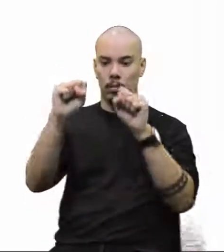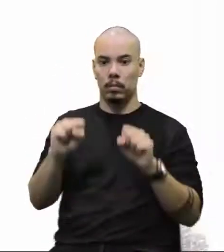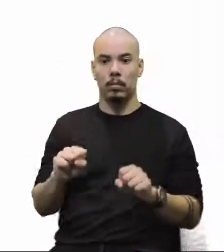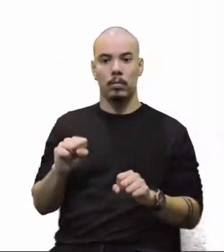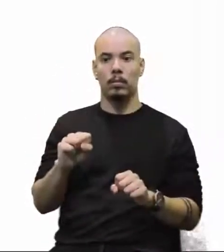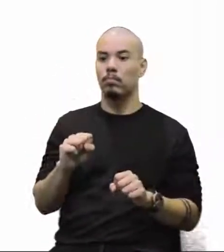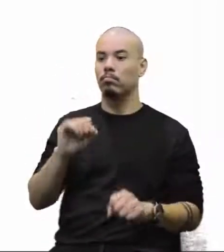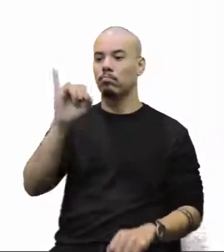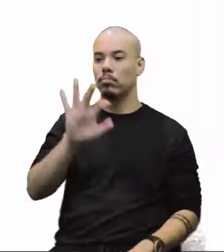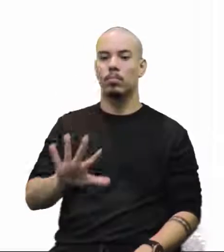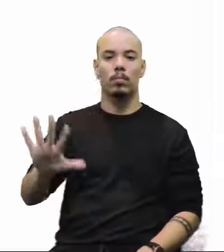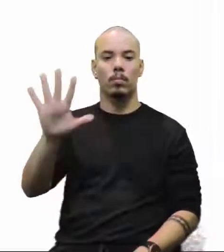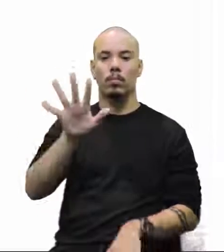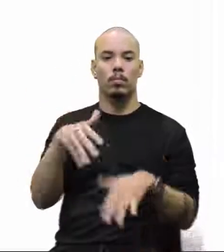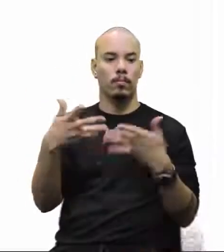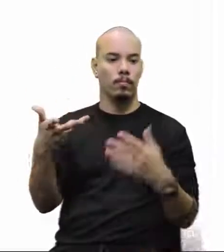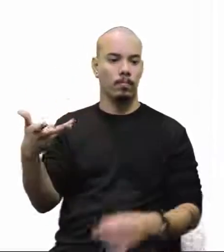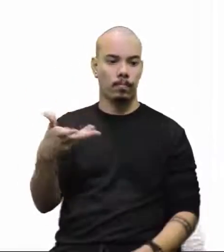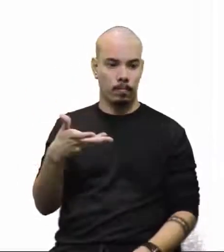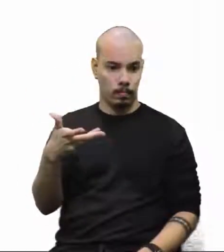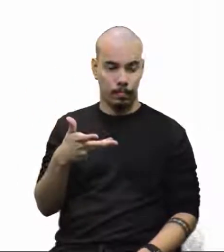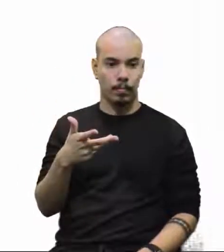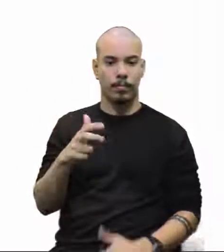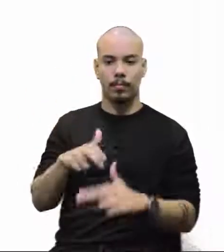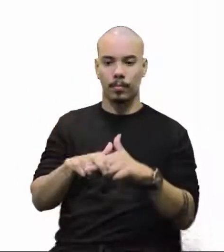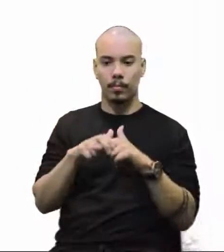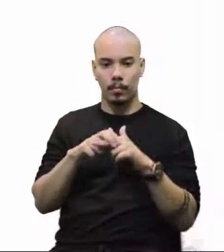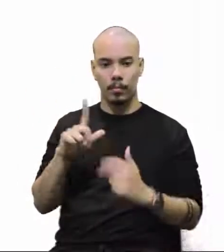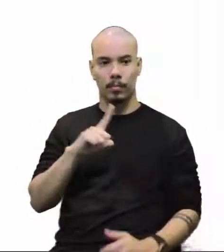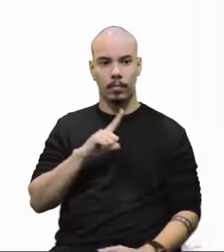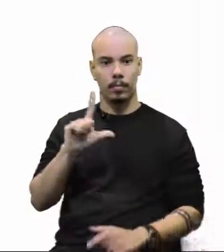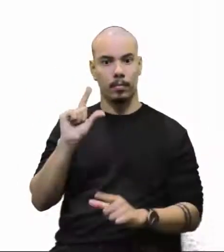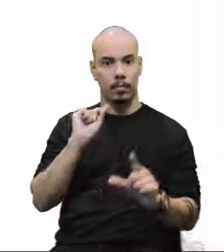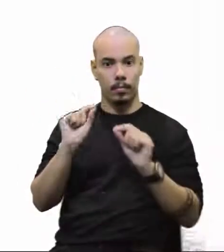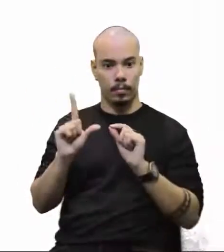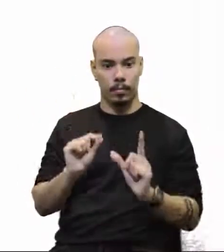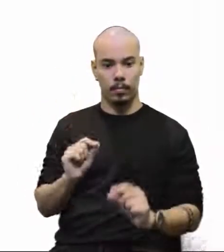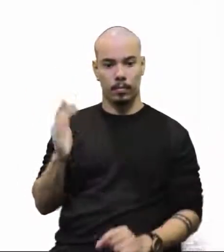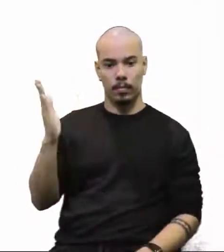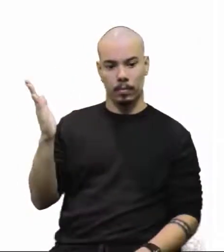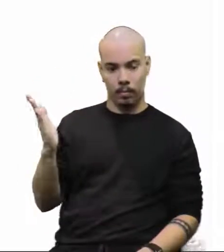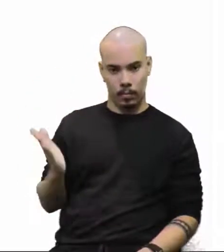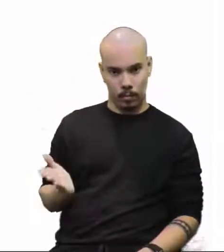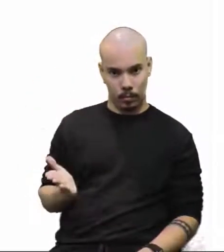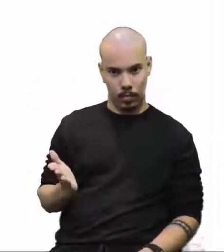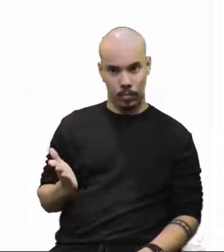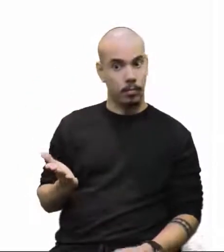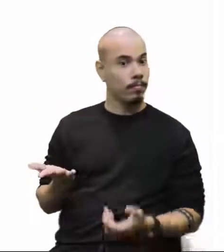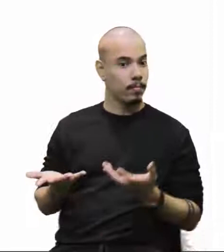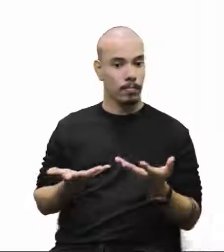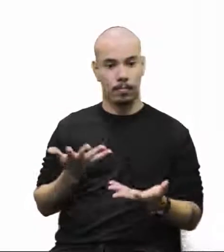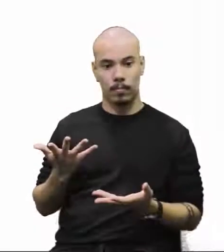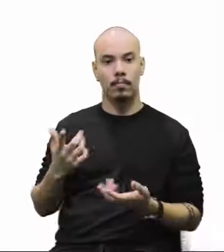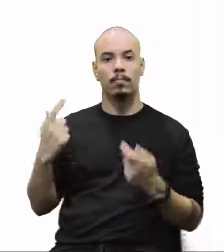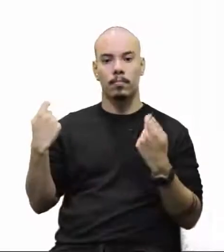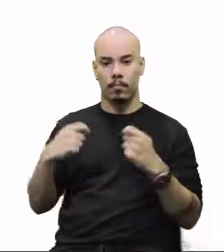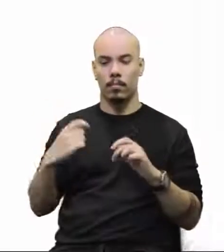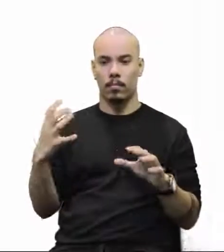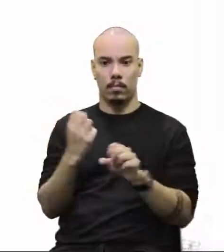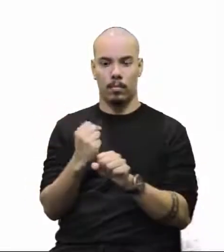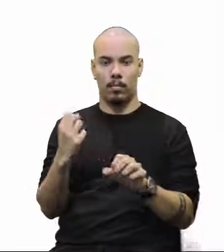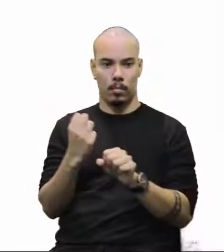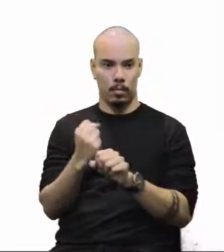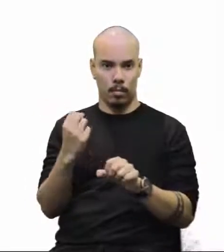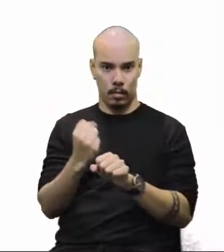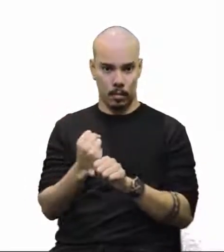qual intensidade? Então aí tem as opções, se Em é de seguida, atração... Tem que fazer o cálculo mesmo, né?